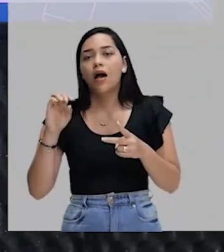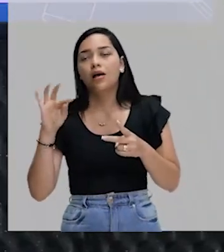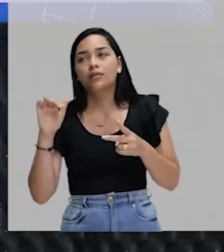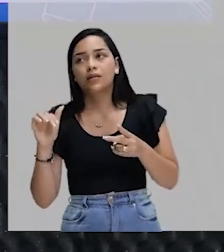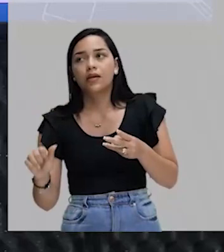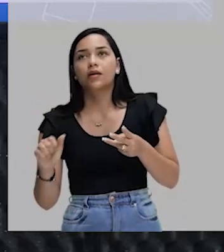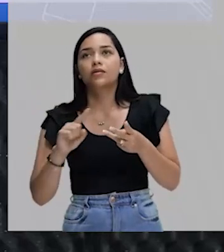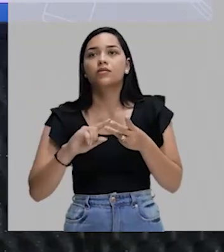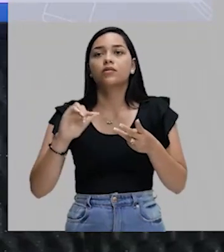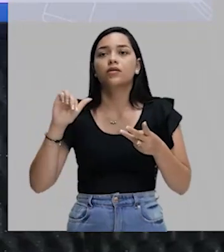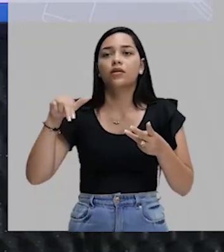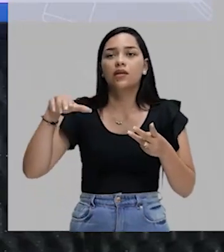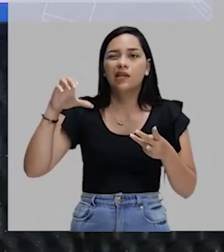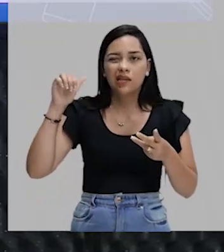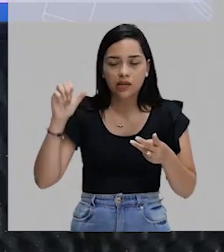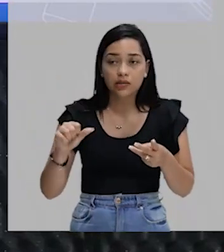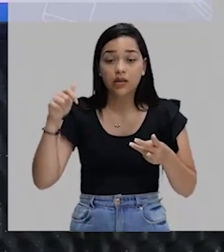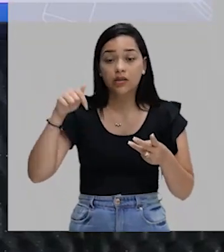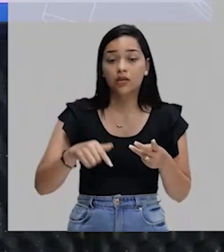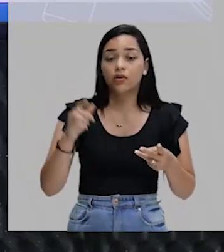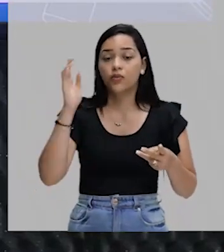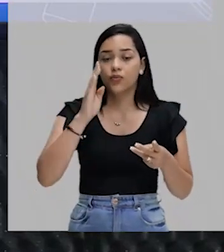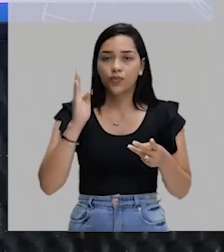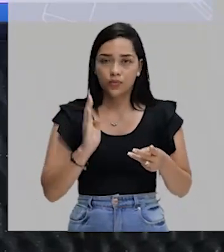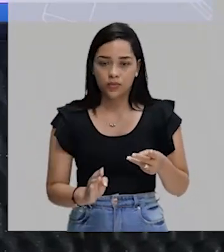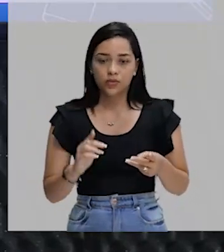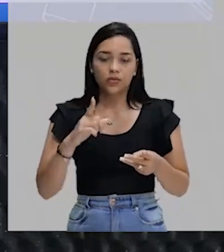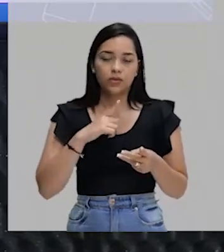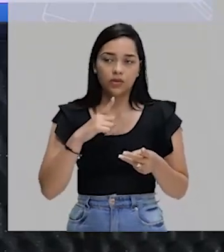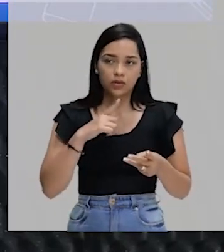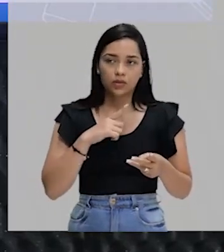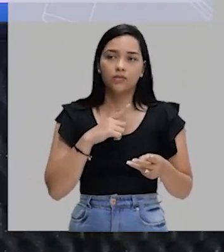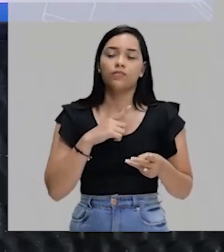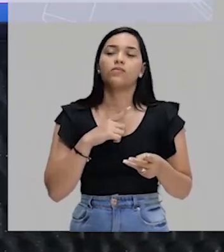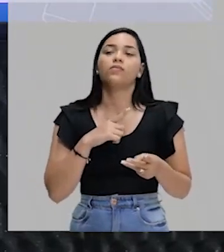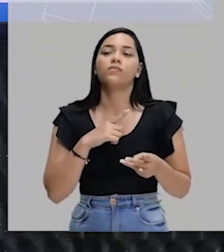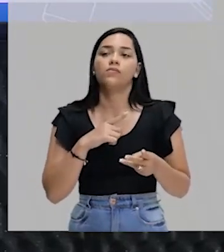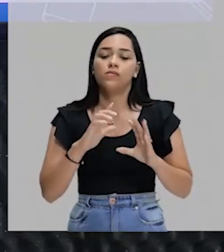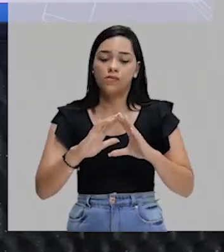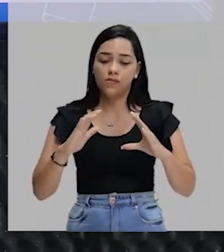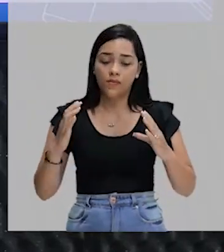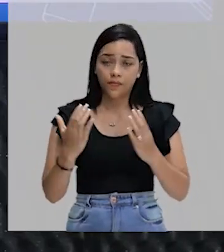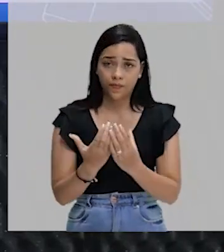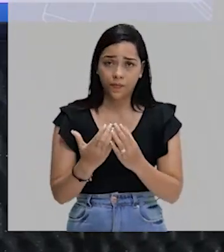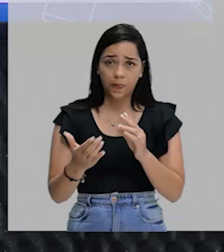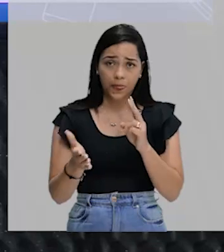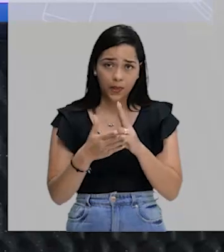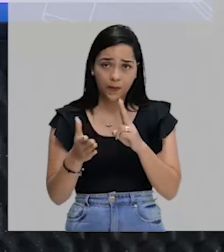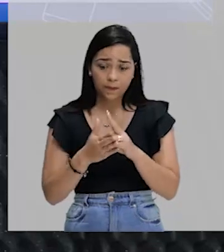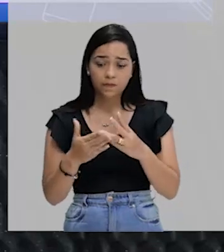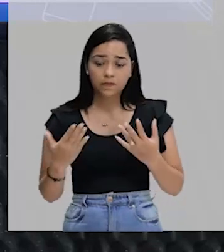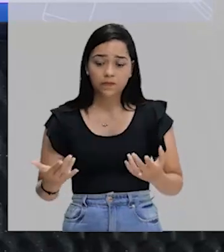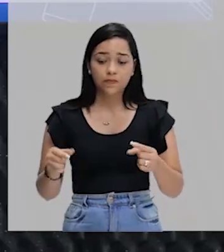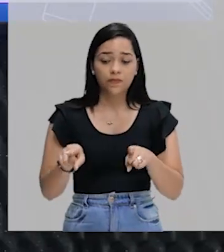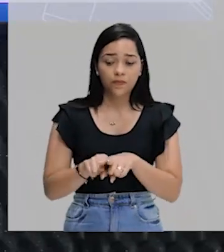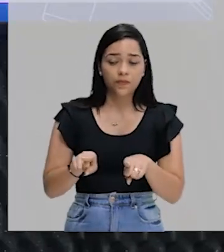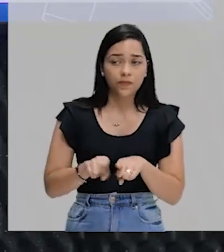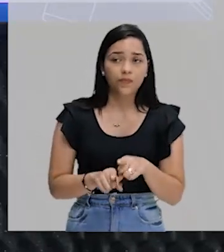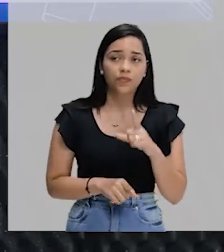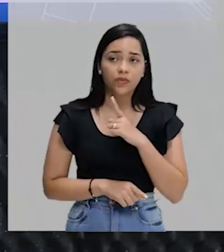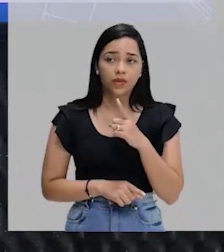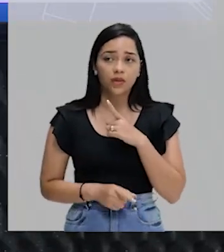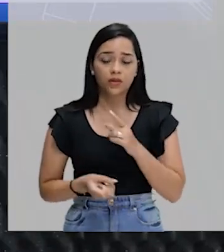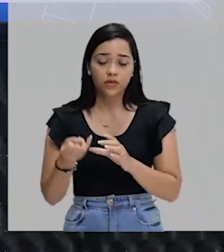no Brasil. Aqui no Brasil, as nossas comunidades indígenas, elas também têm